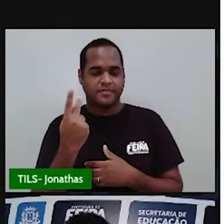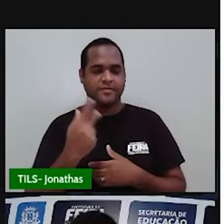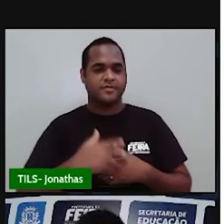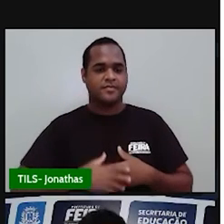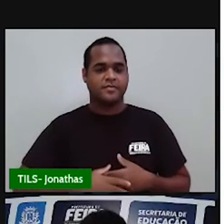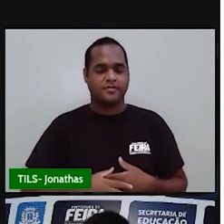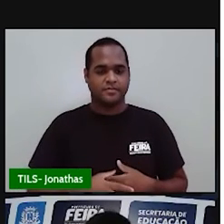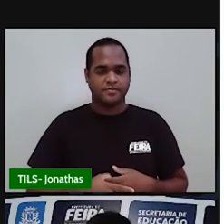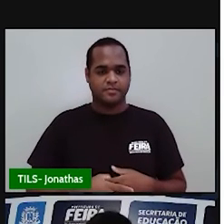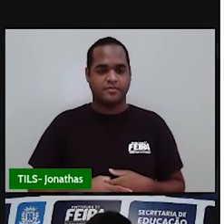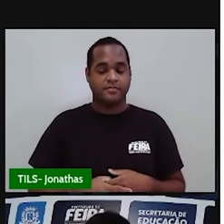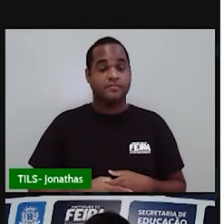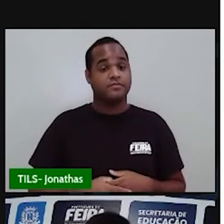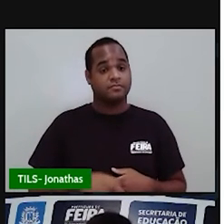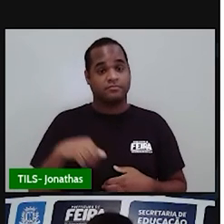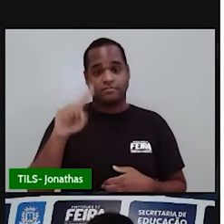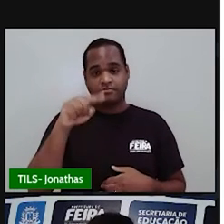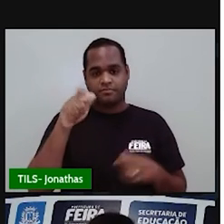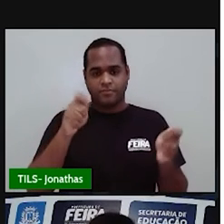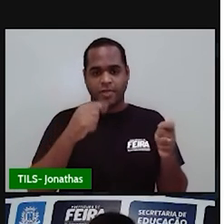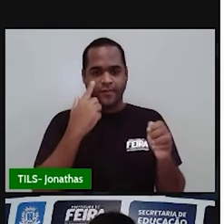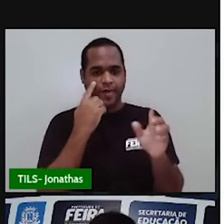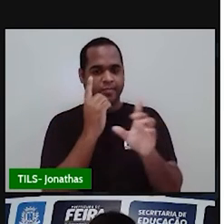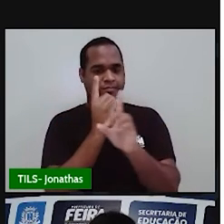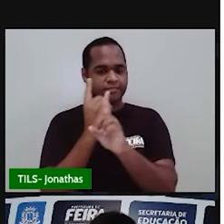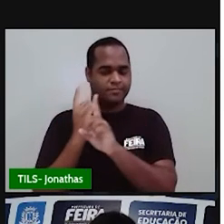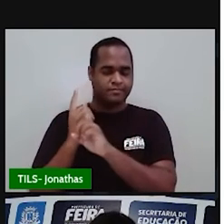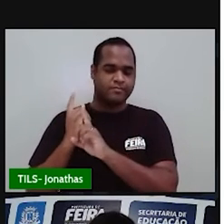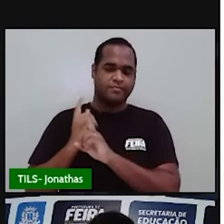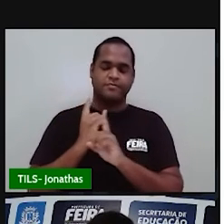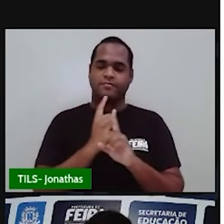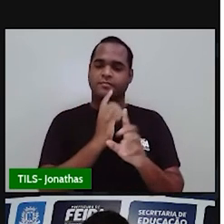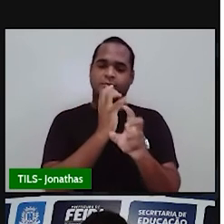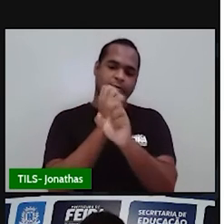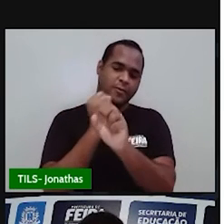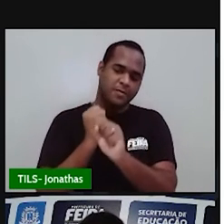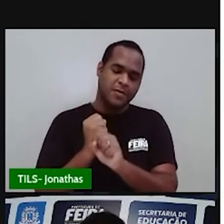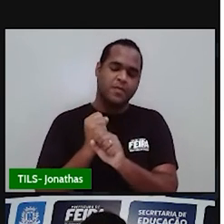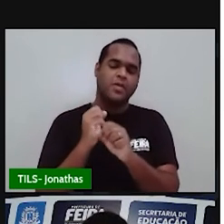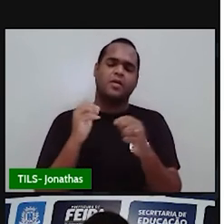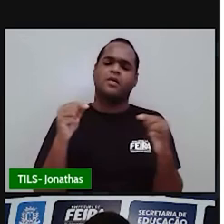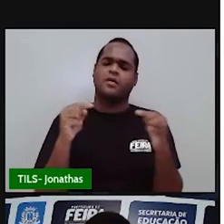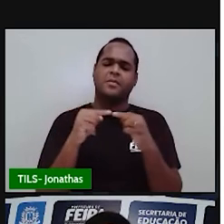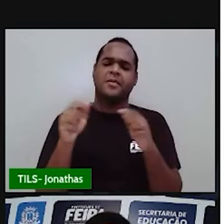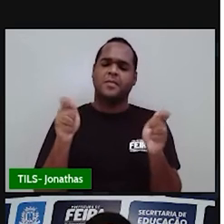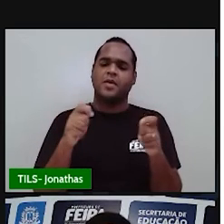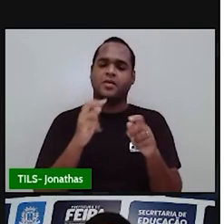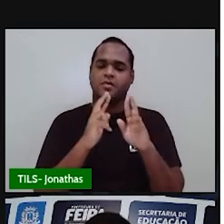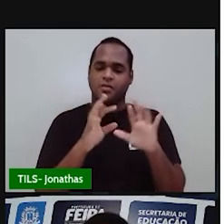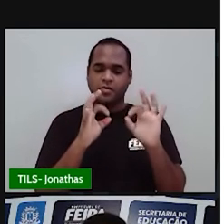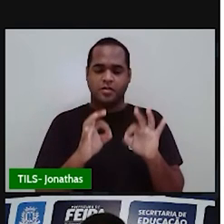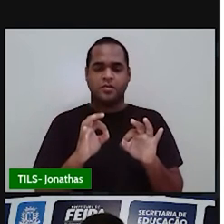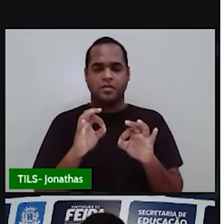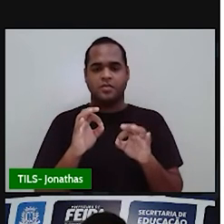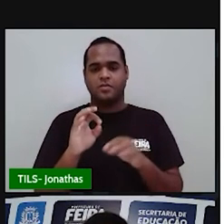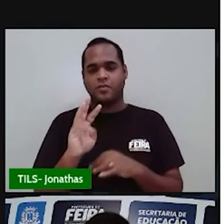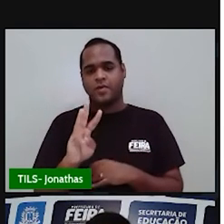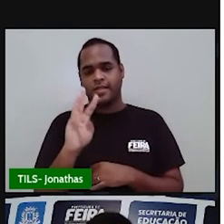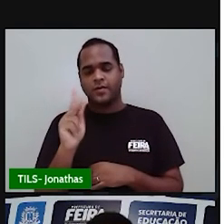kWh. E a gente encontra, quando a gente faz o cálculo do consumo, a gente encontra em